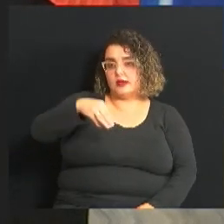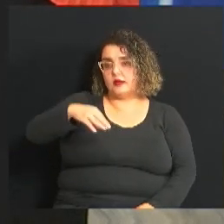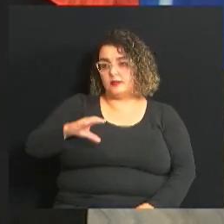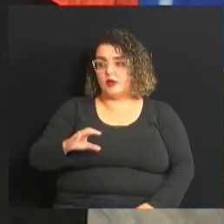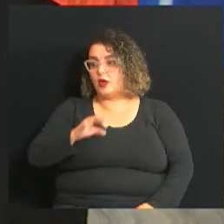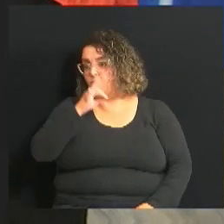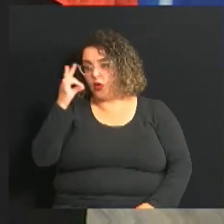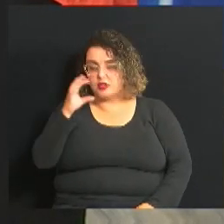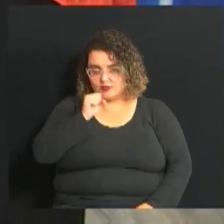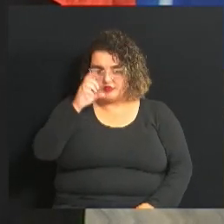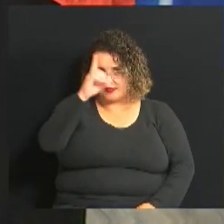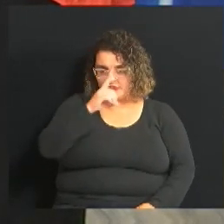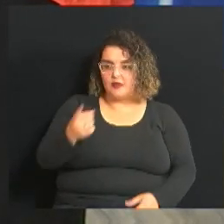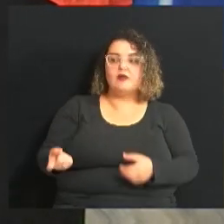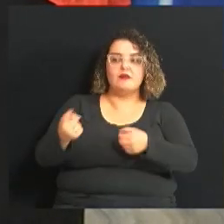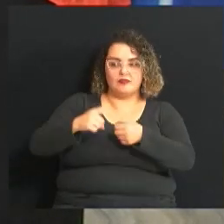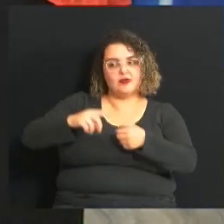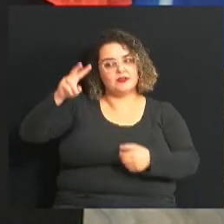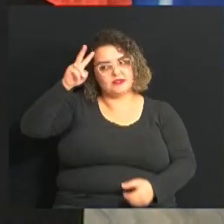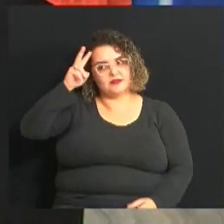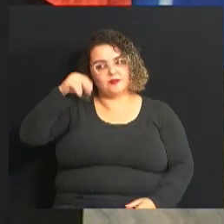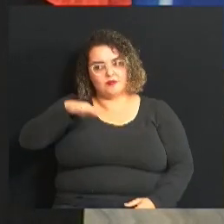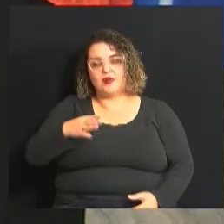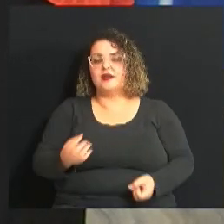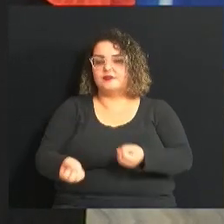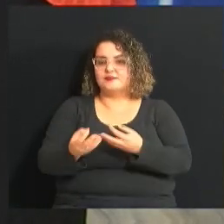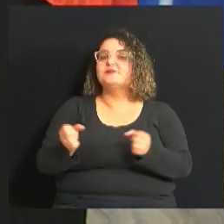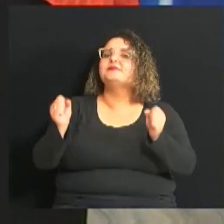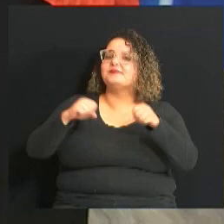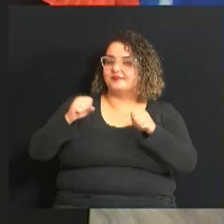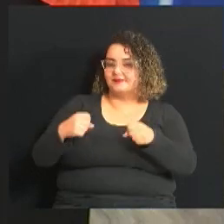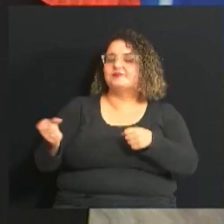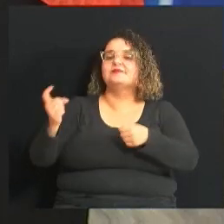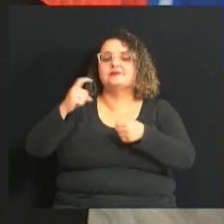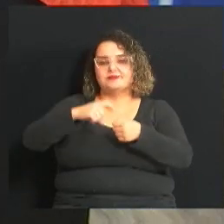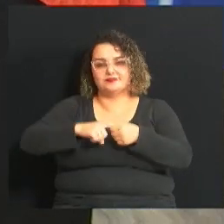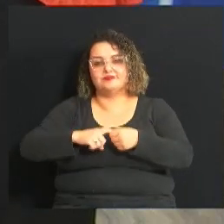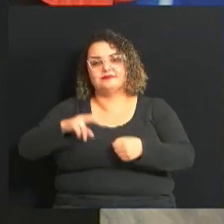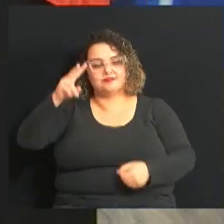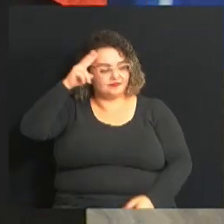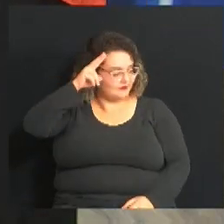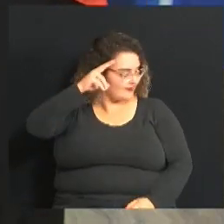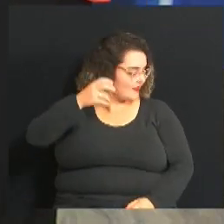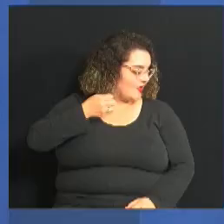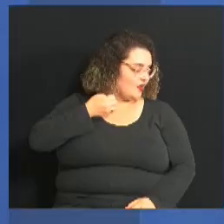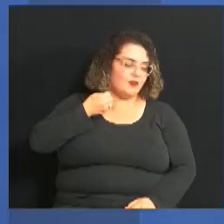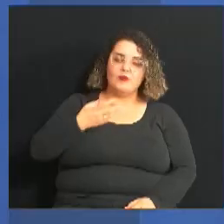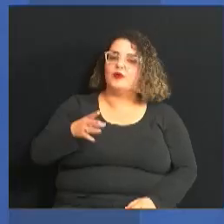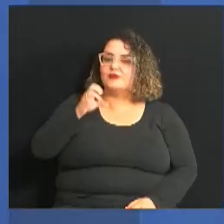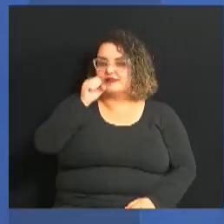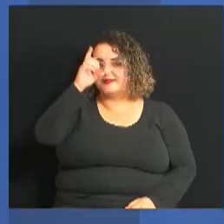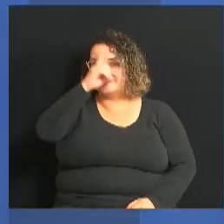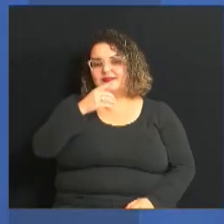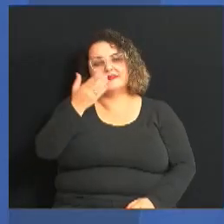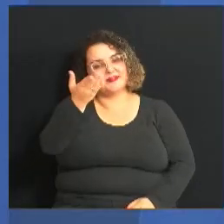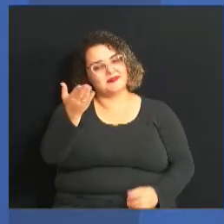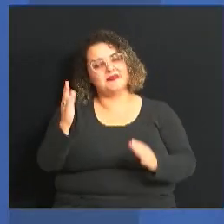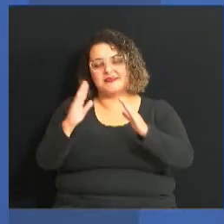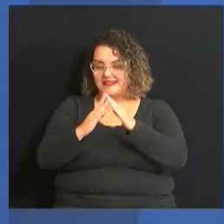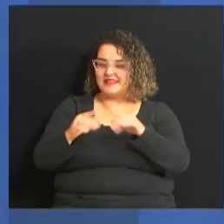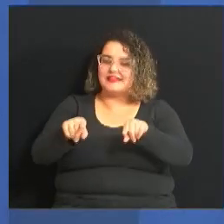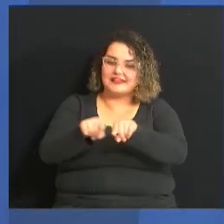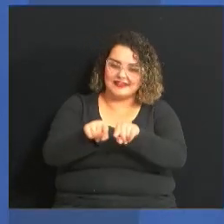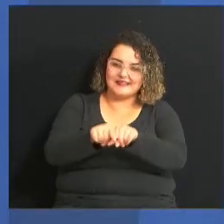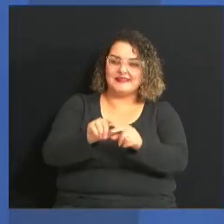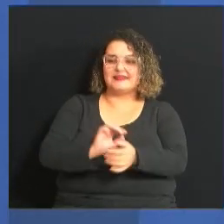volta na segunda-feira com mais informações tem a gente volta na segunda-feira Um bom fim de semana para você e um bom fim de semana para